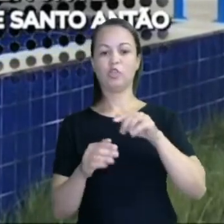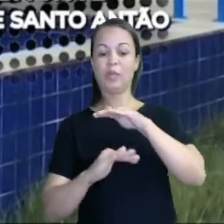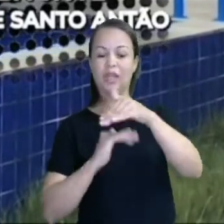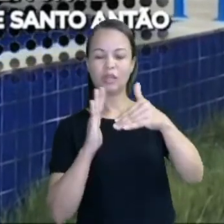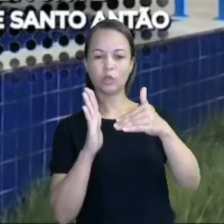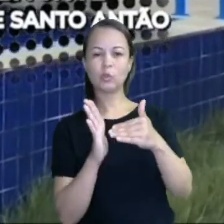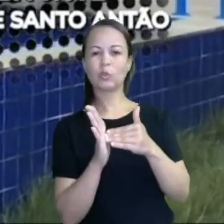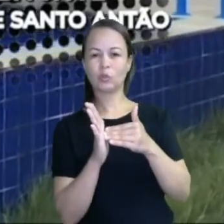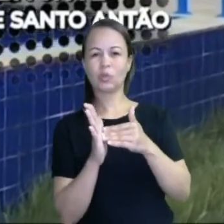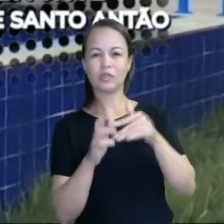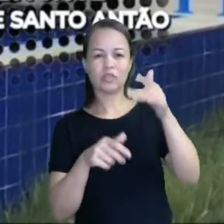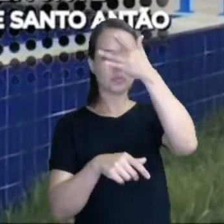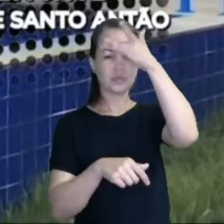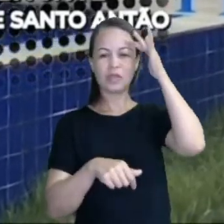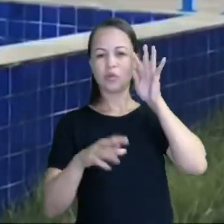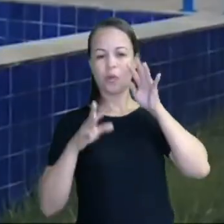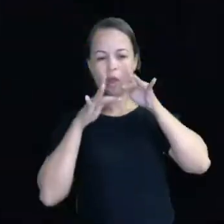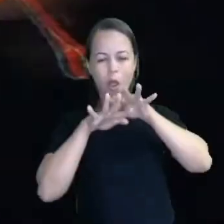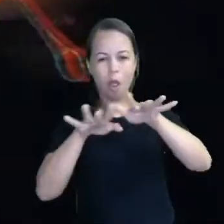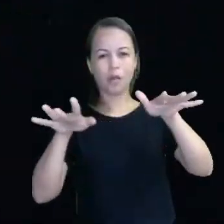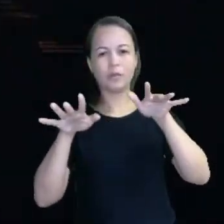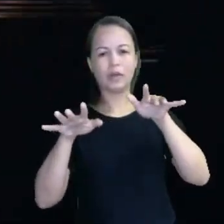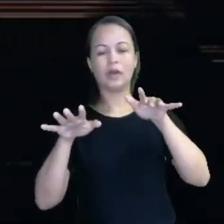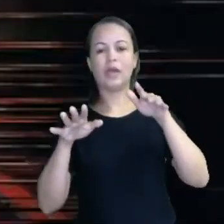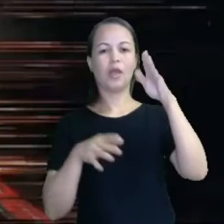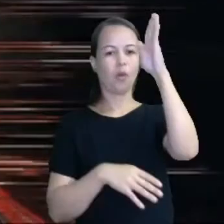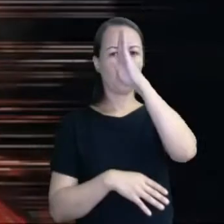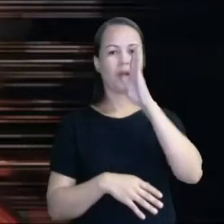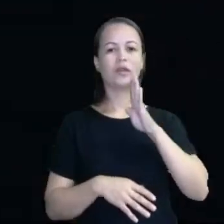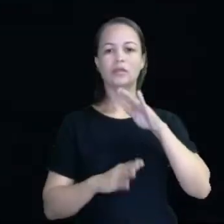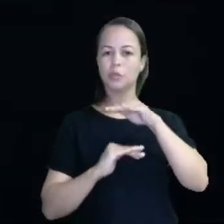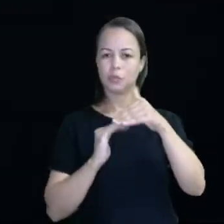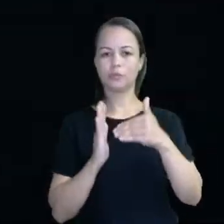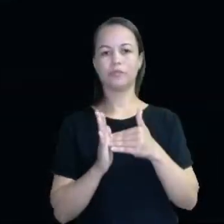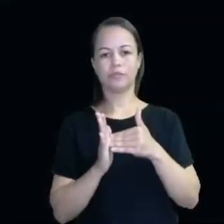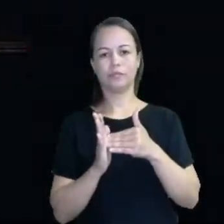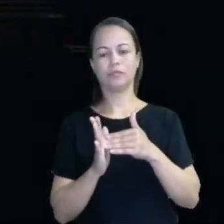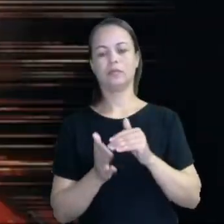todo mundo acompanhando aí, é o país todo.